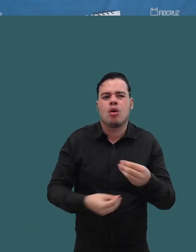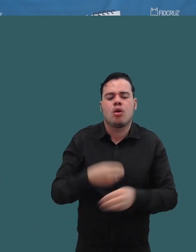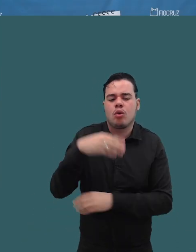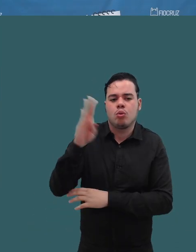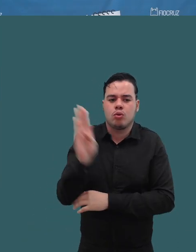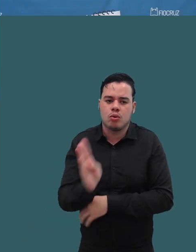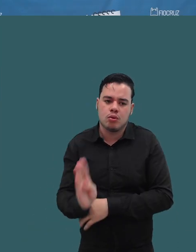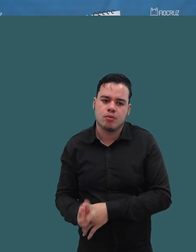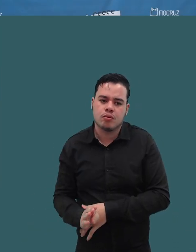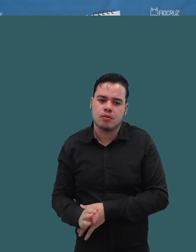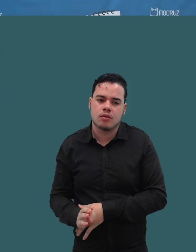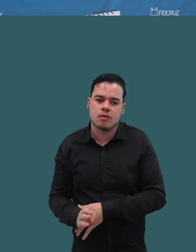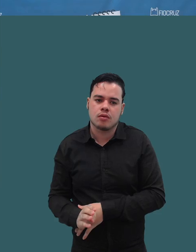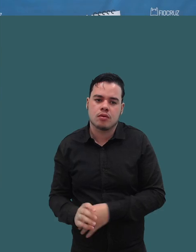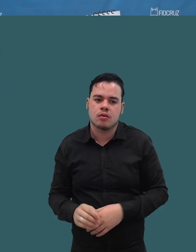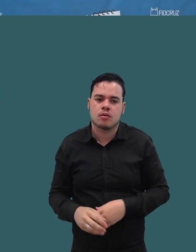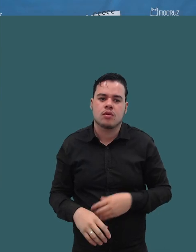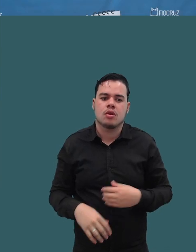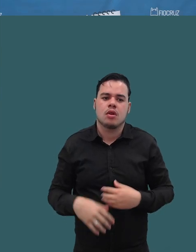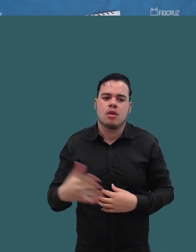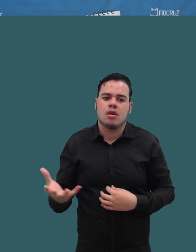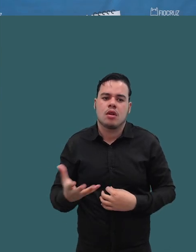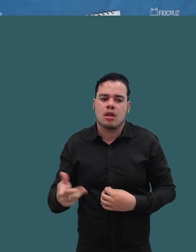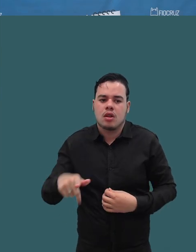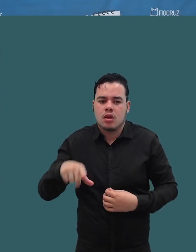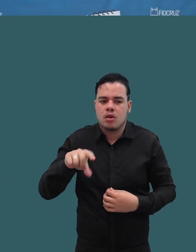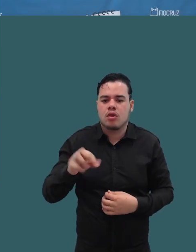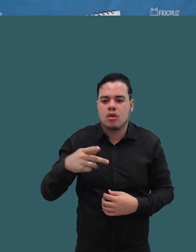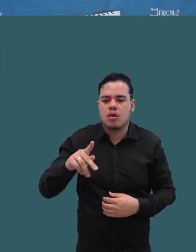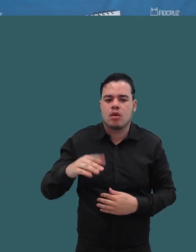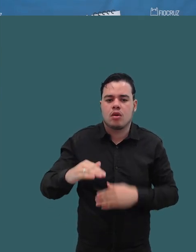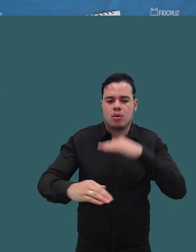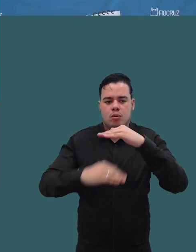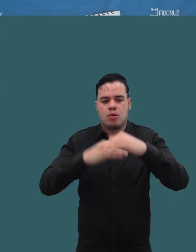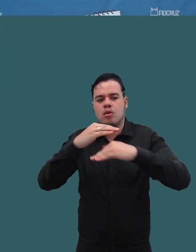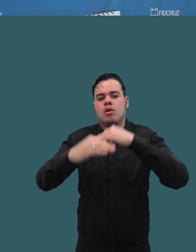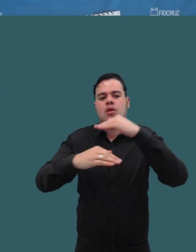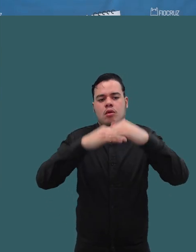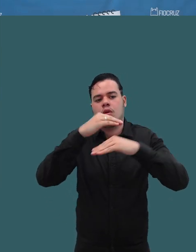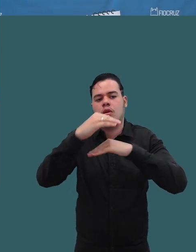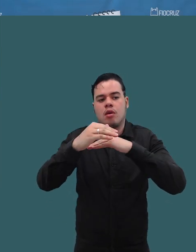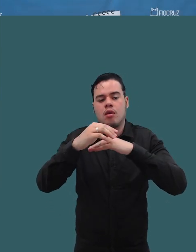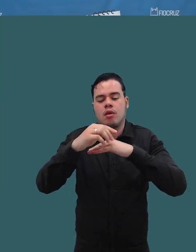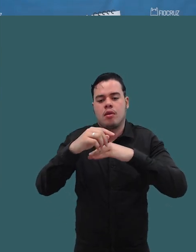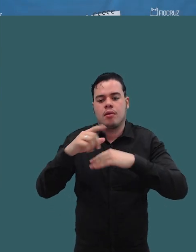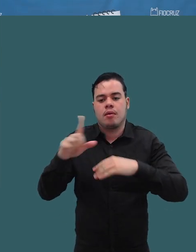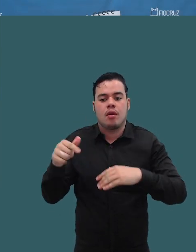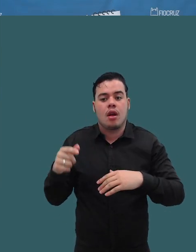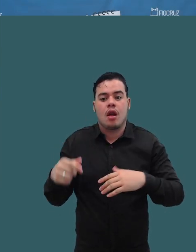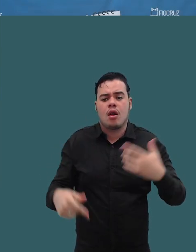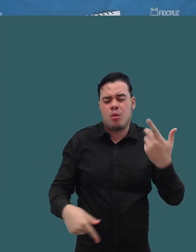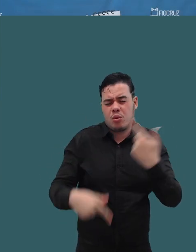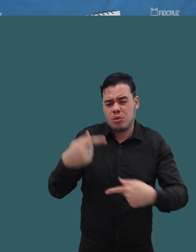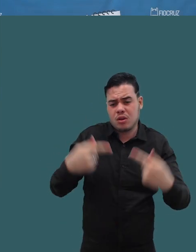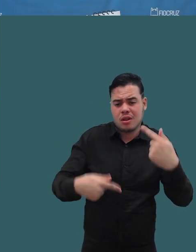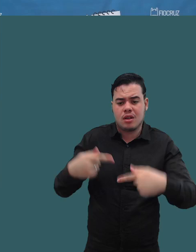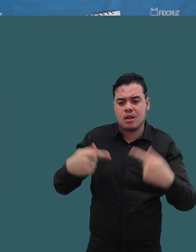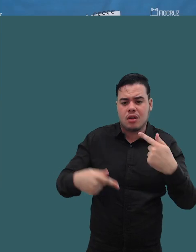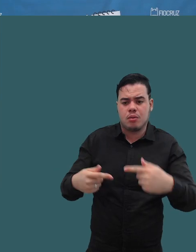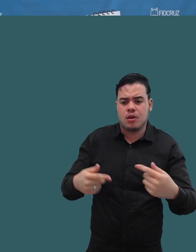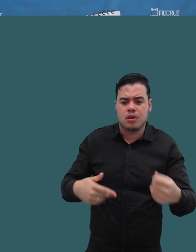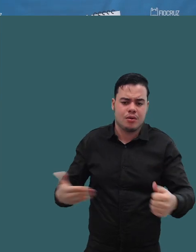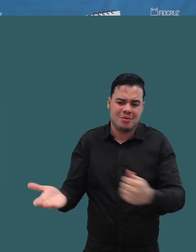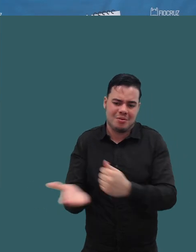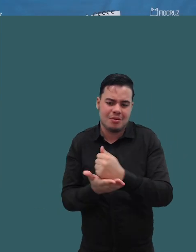Brasil quer escolher para o seu desenvolvimento. Então, esse é um debate